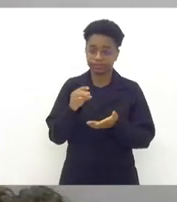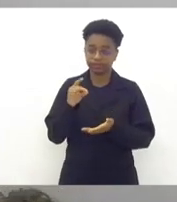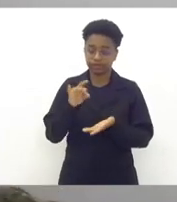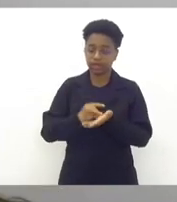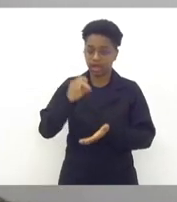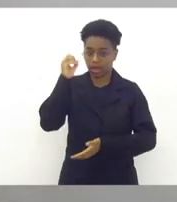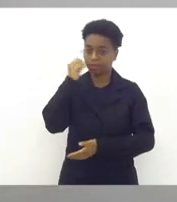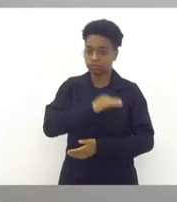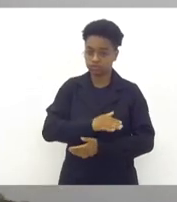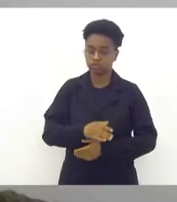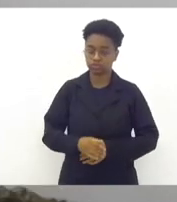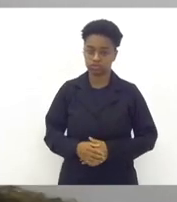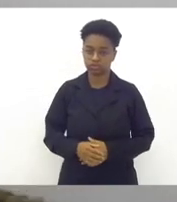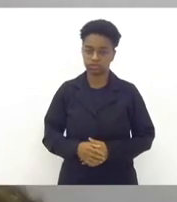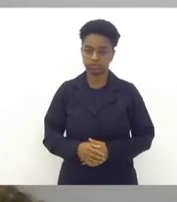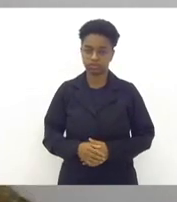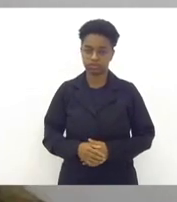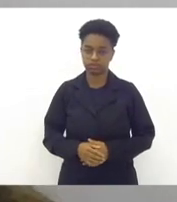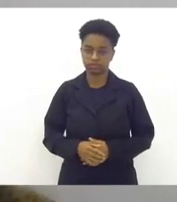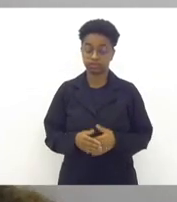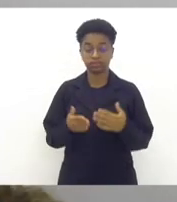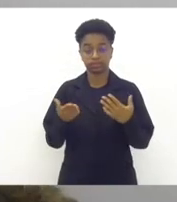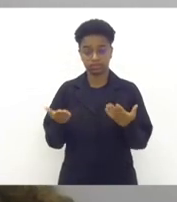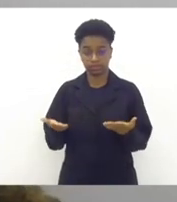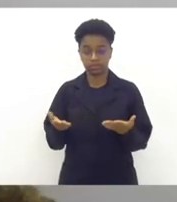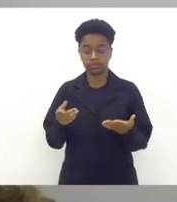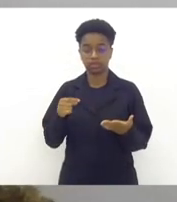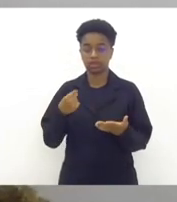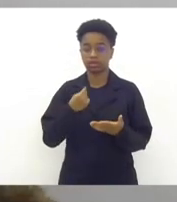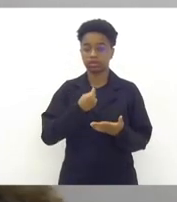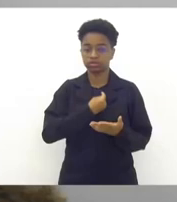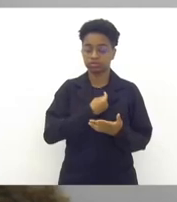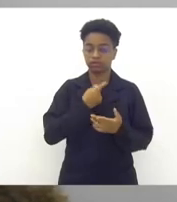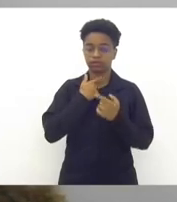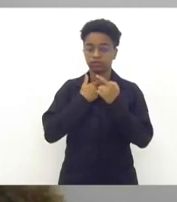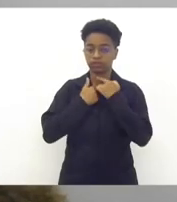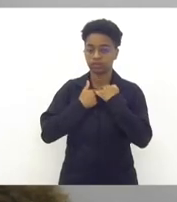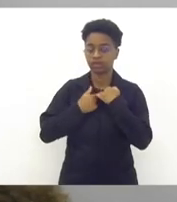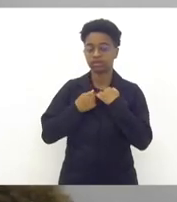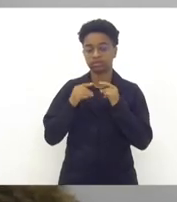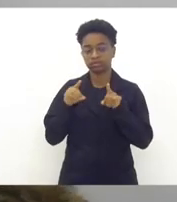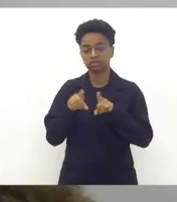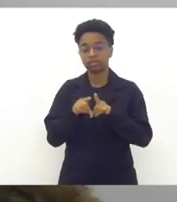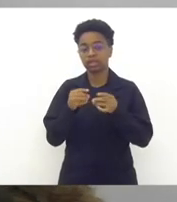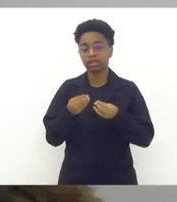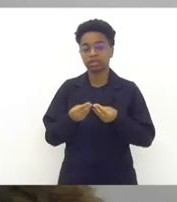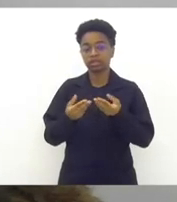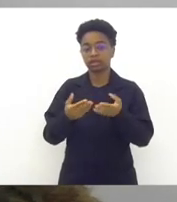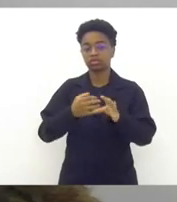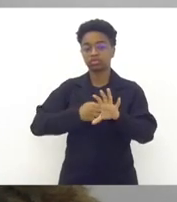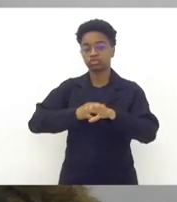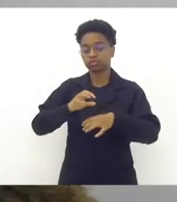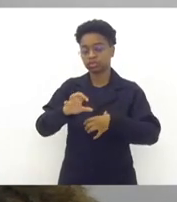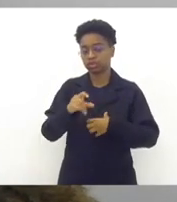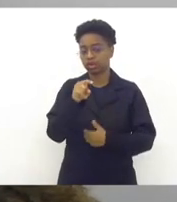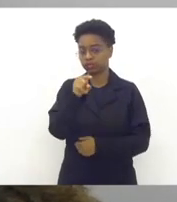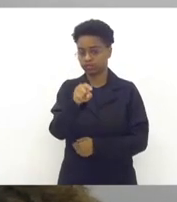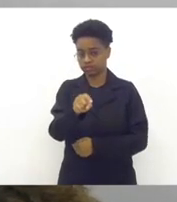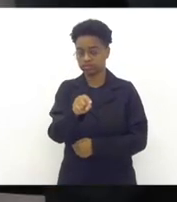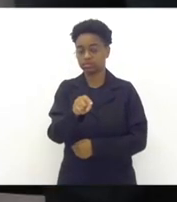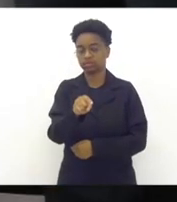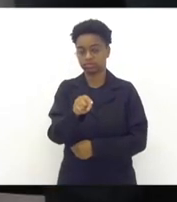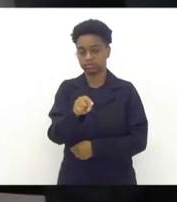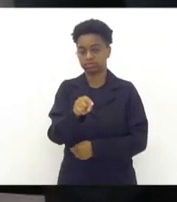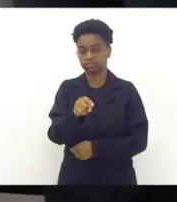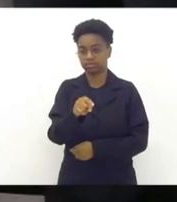absurdo completo. Então, o que a gente quer é oferecer também a nossa solidariedade a você, enquanto